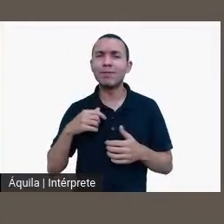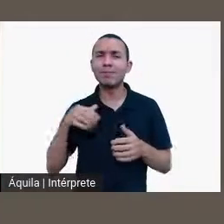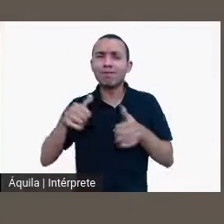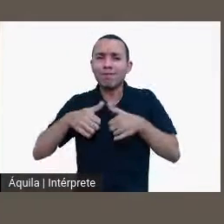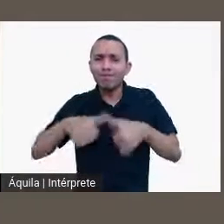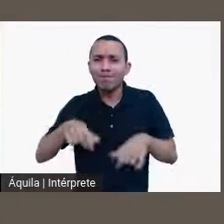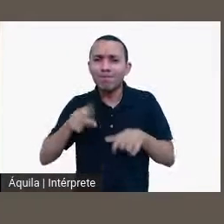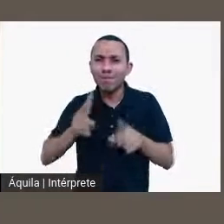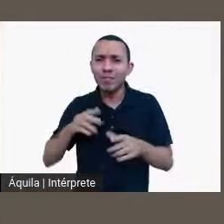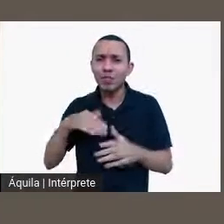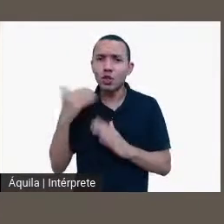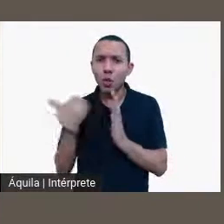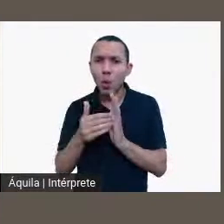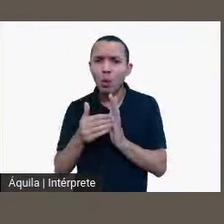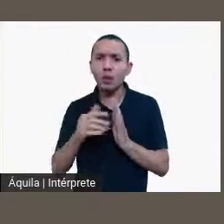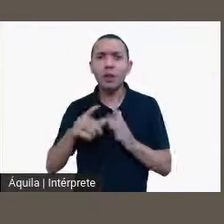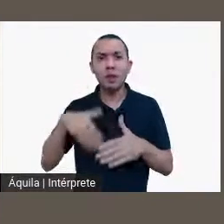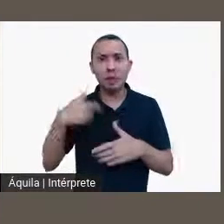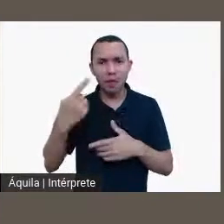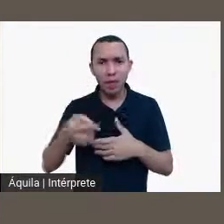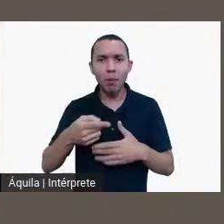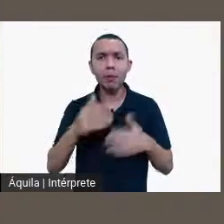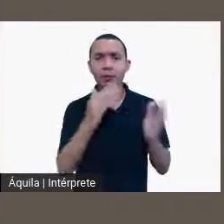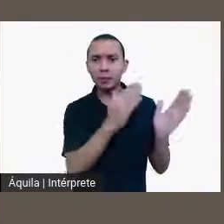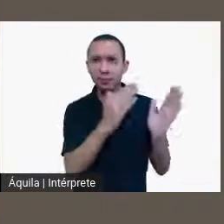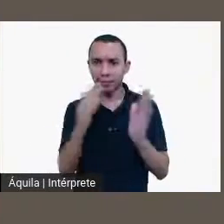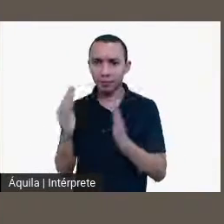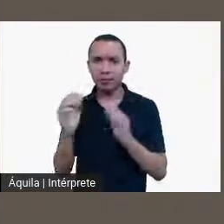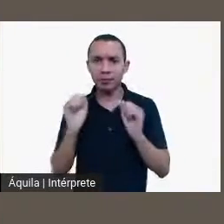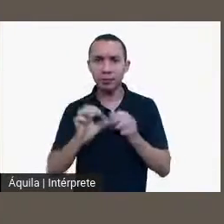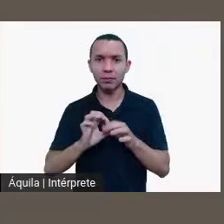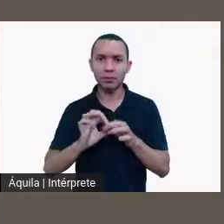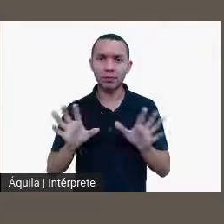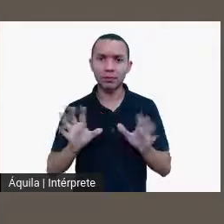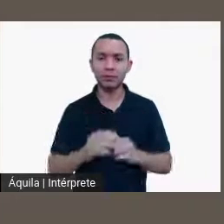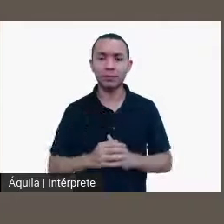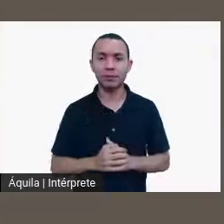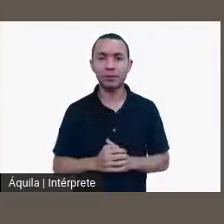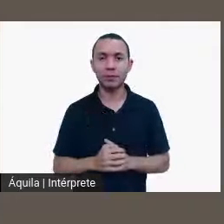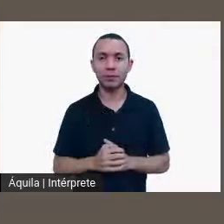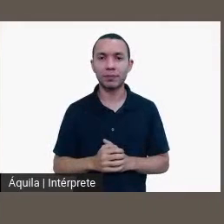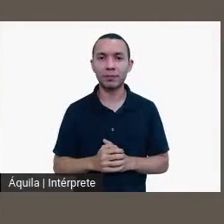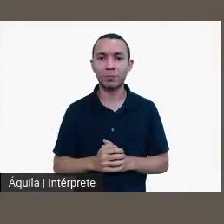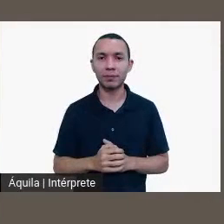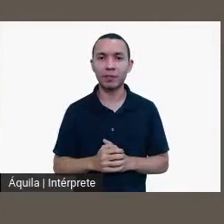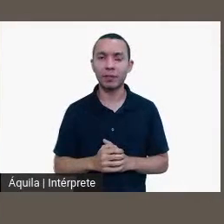canais de YouTube do IMS, do MAC e da Pinacoteca. A gente vai começar